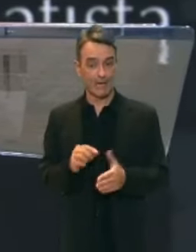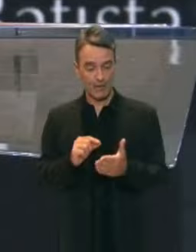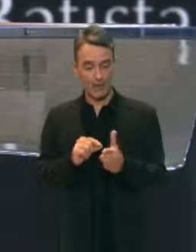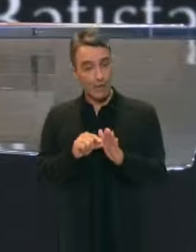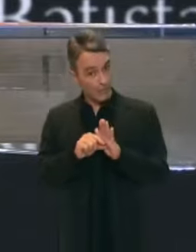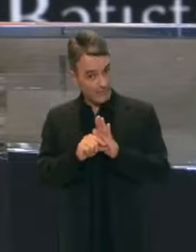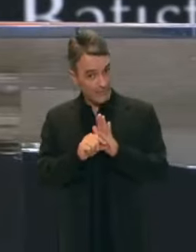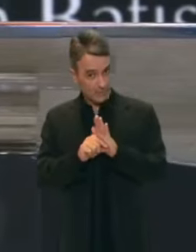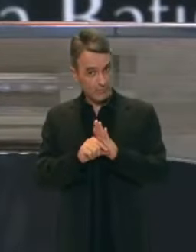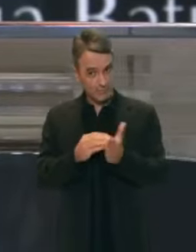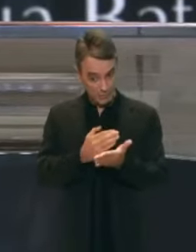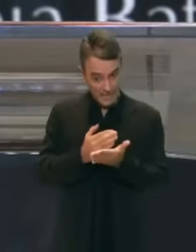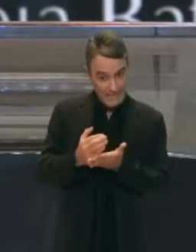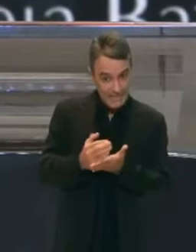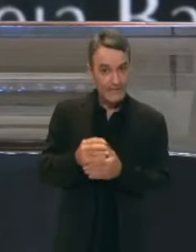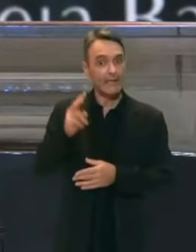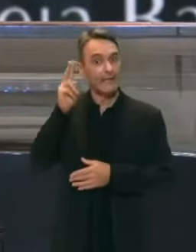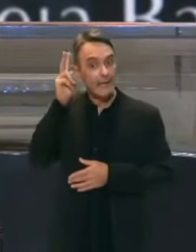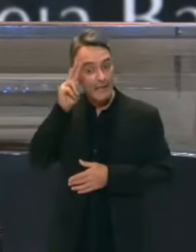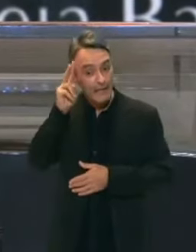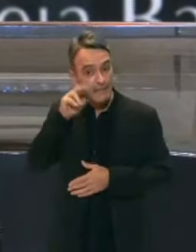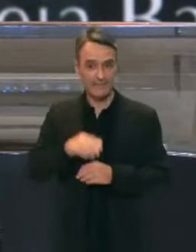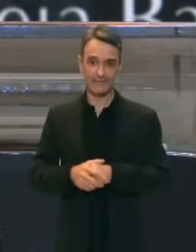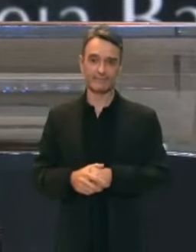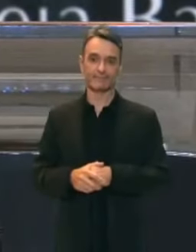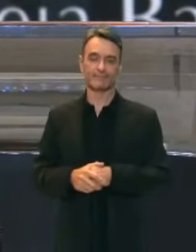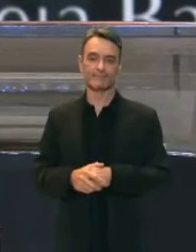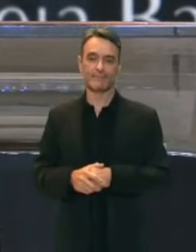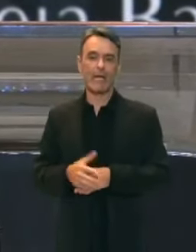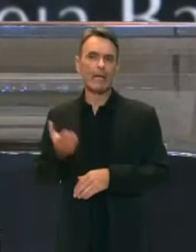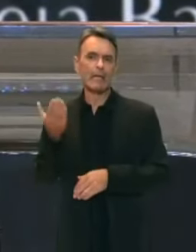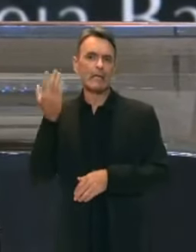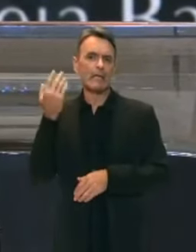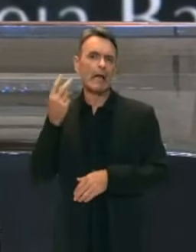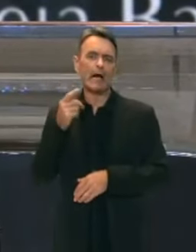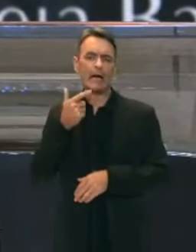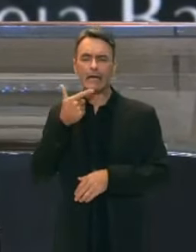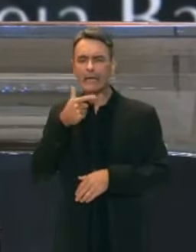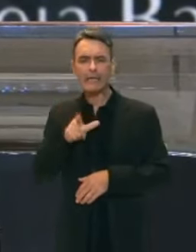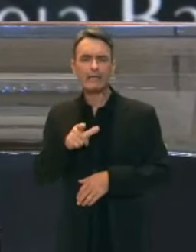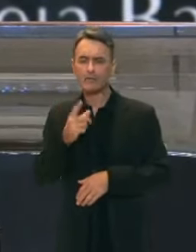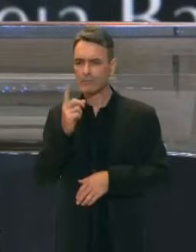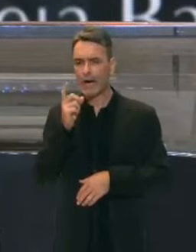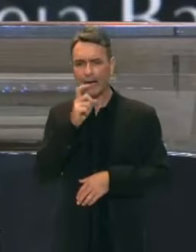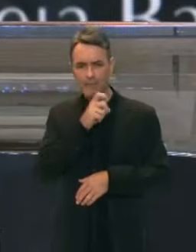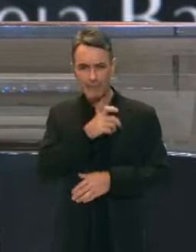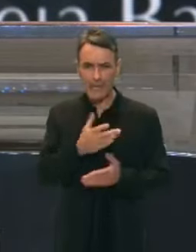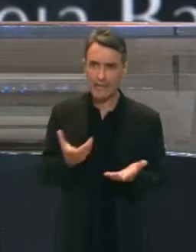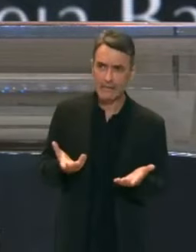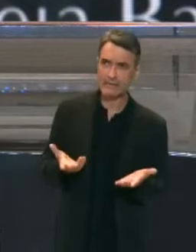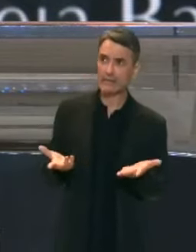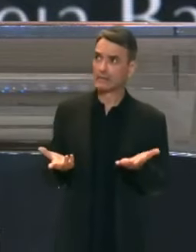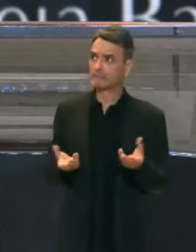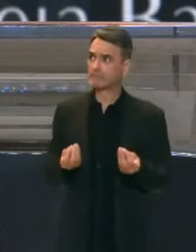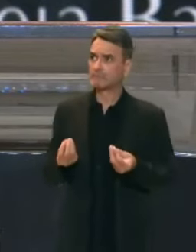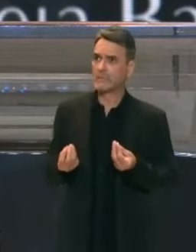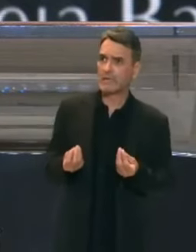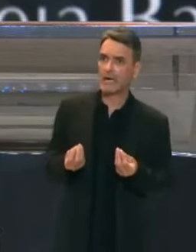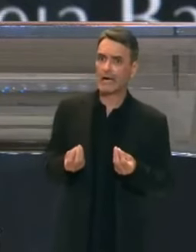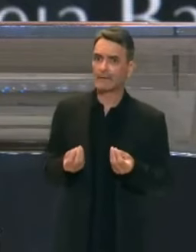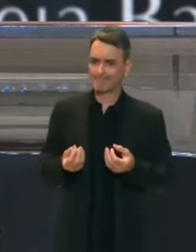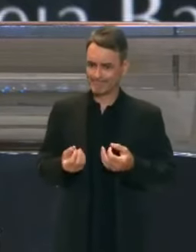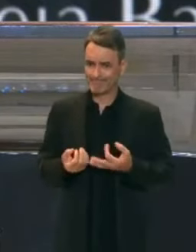fazendo de propósito, dentro da literatura hebraica, uma repetição, uma ênfase àquilo que